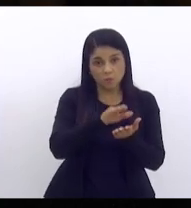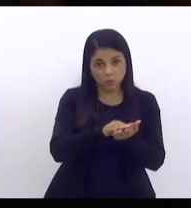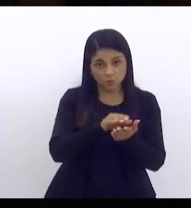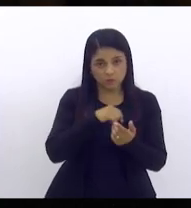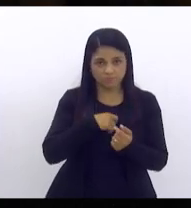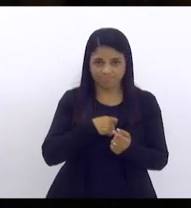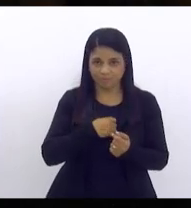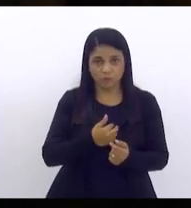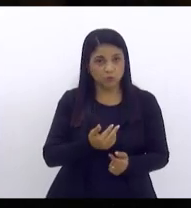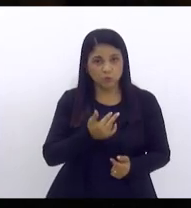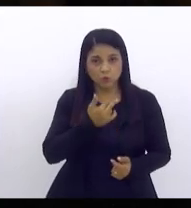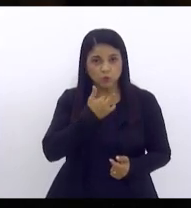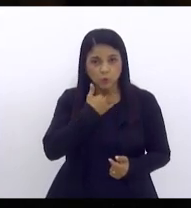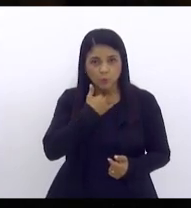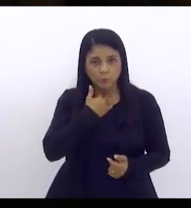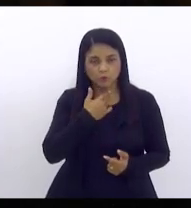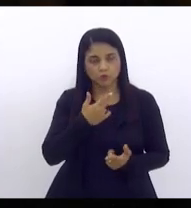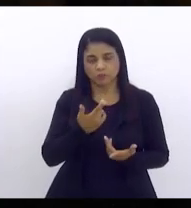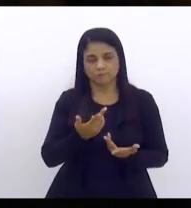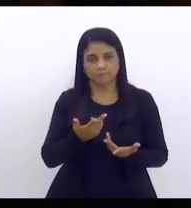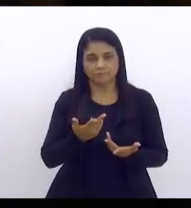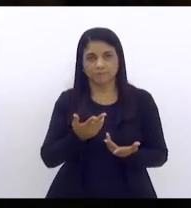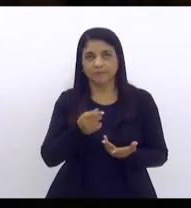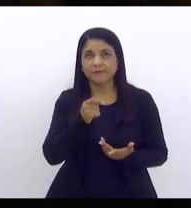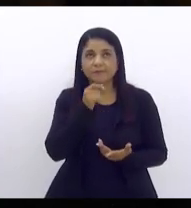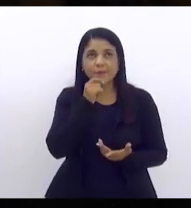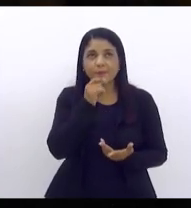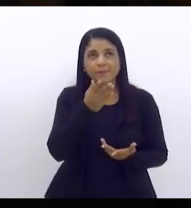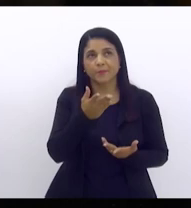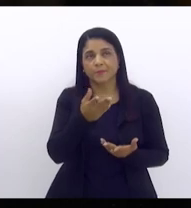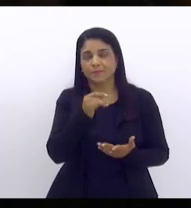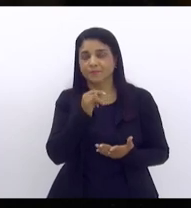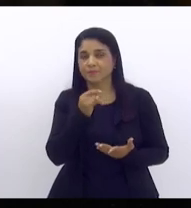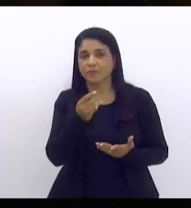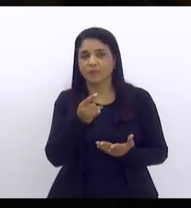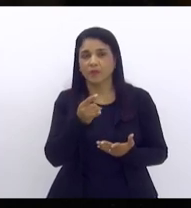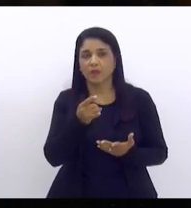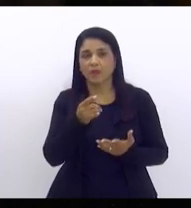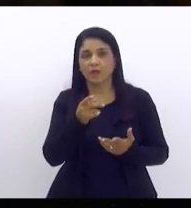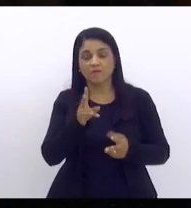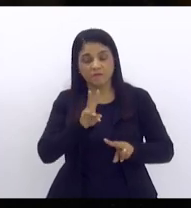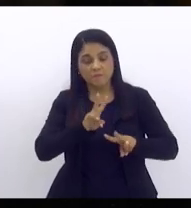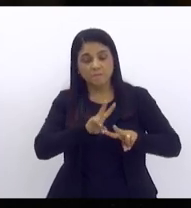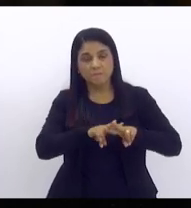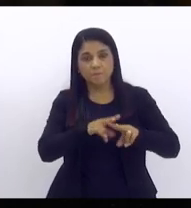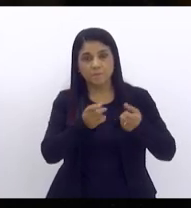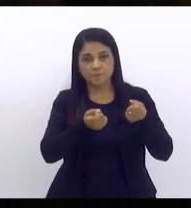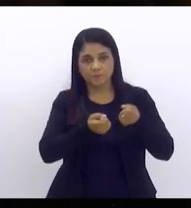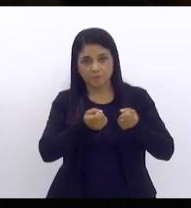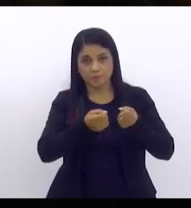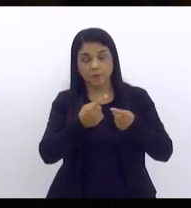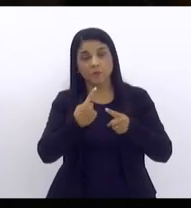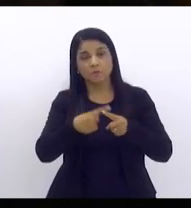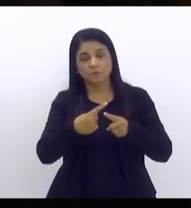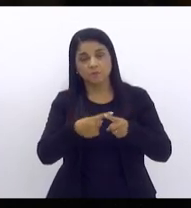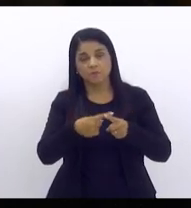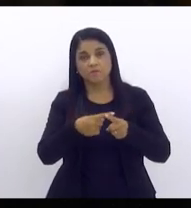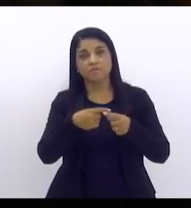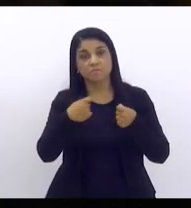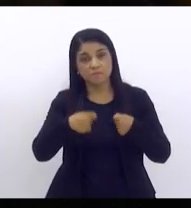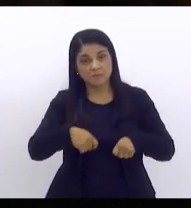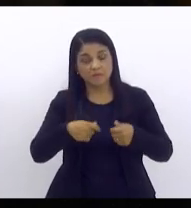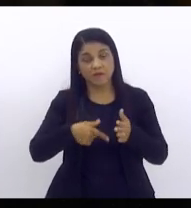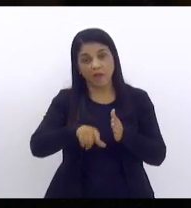IPVA. E ficava sujeito à sanha desses pseudos